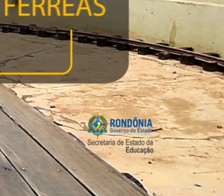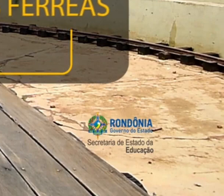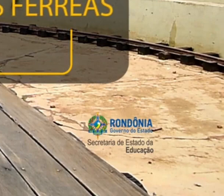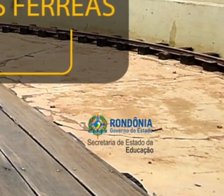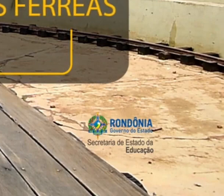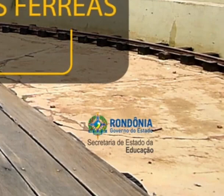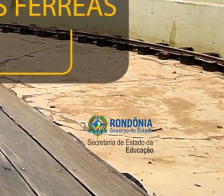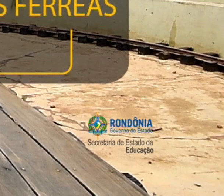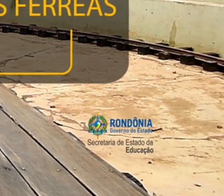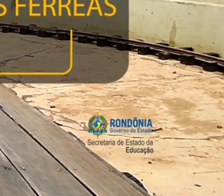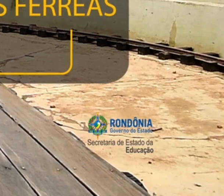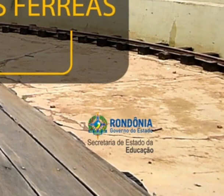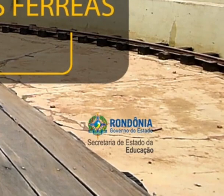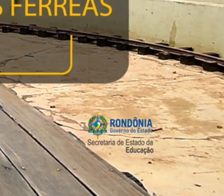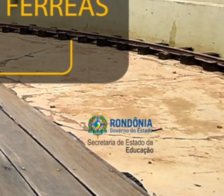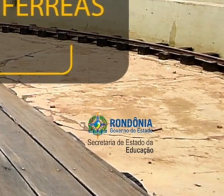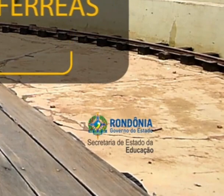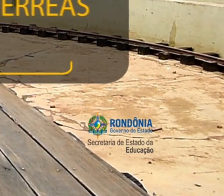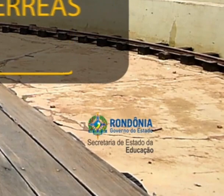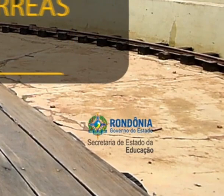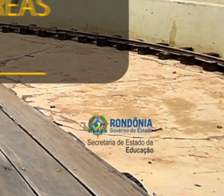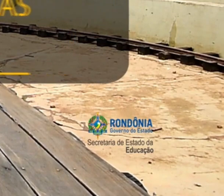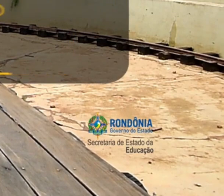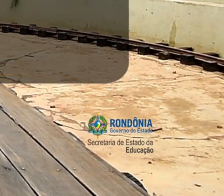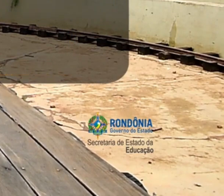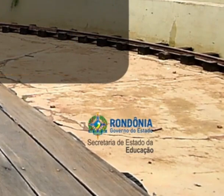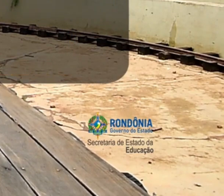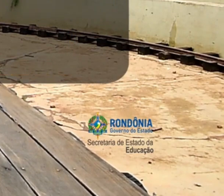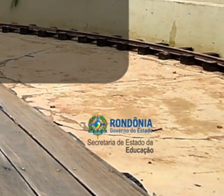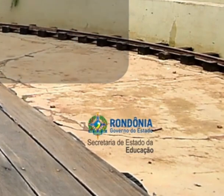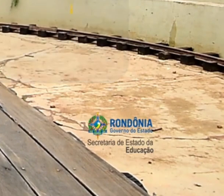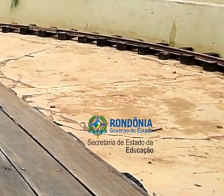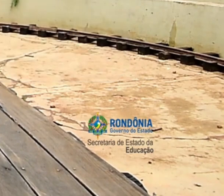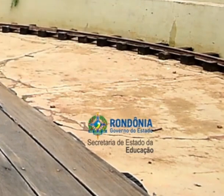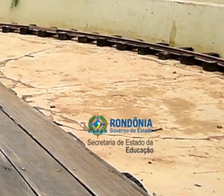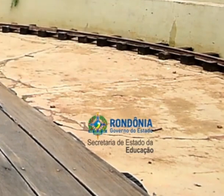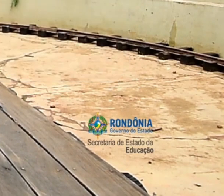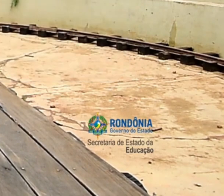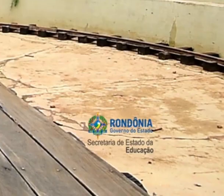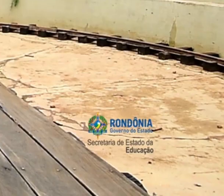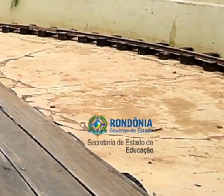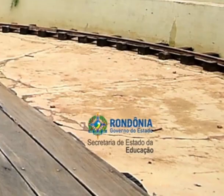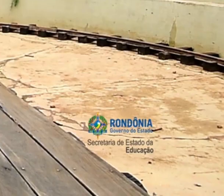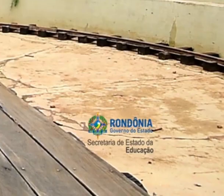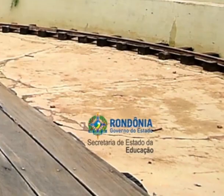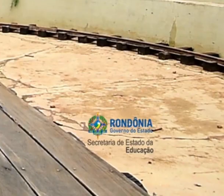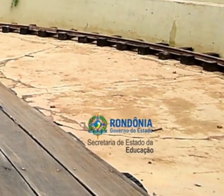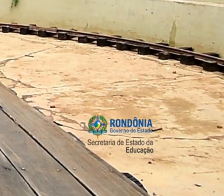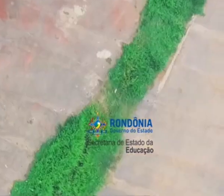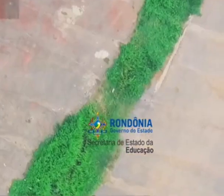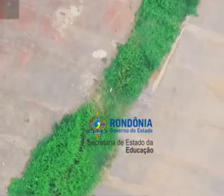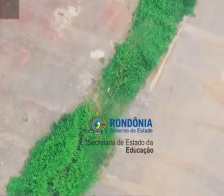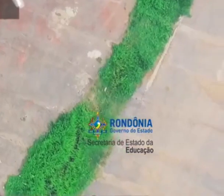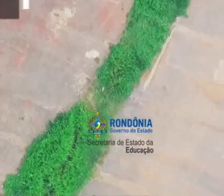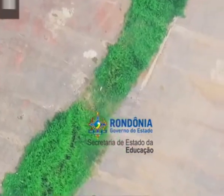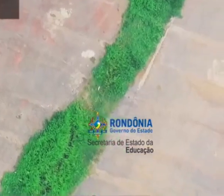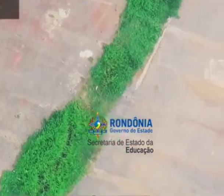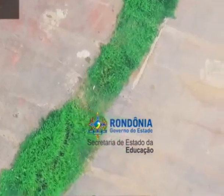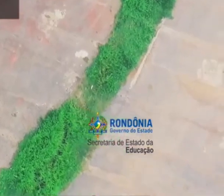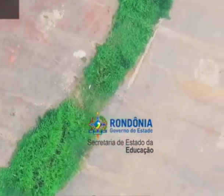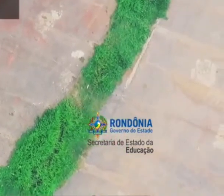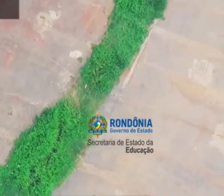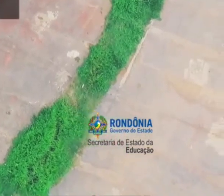adotadas, inclusive, as linhas férreas, no caso do Brasil. Mas no ano